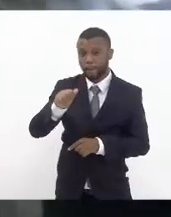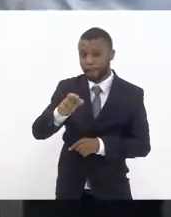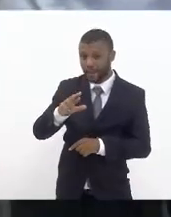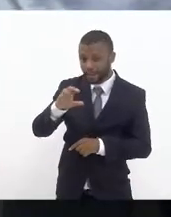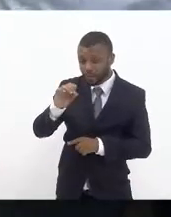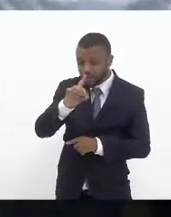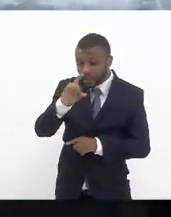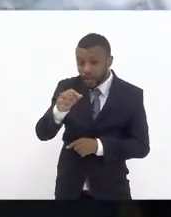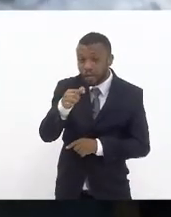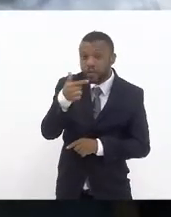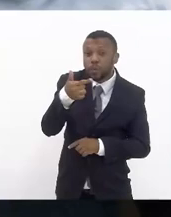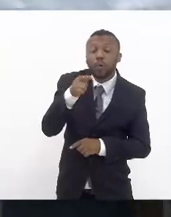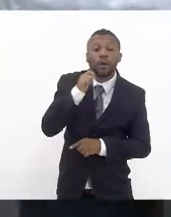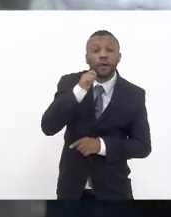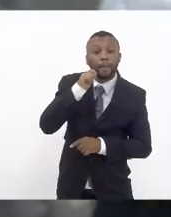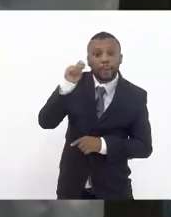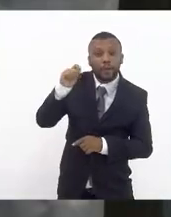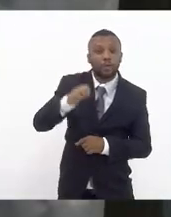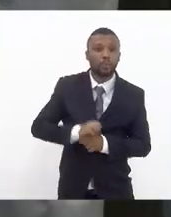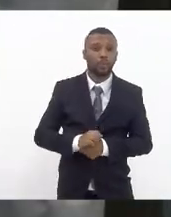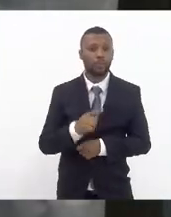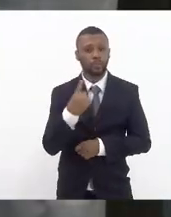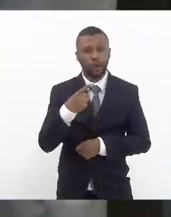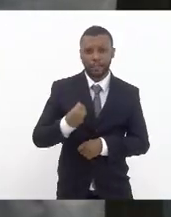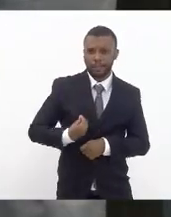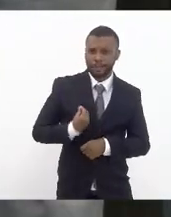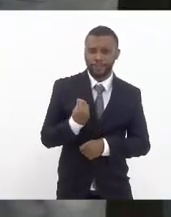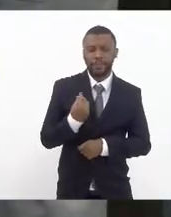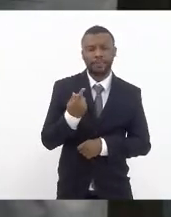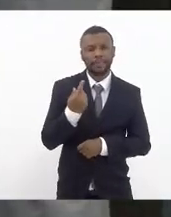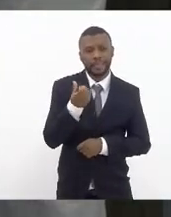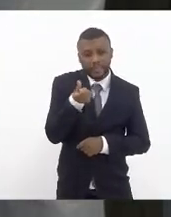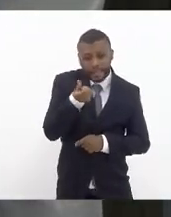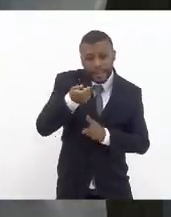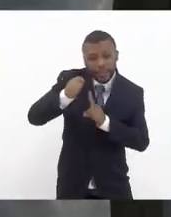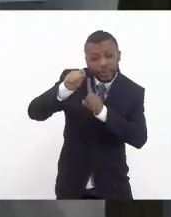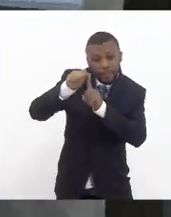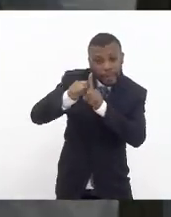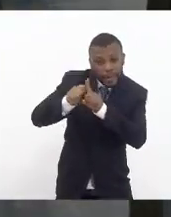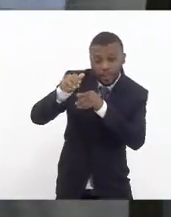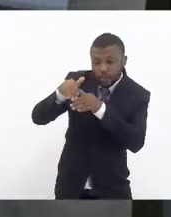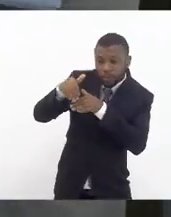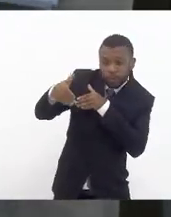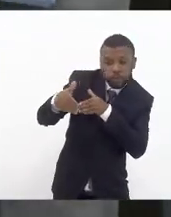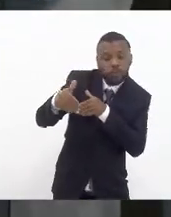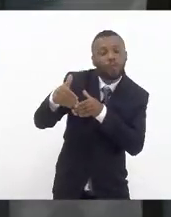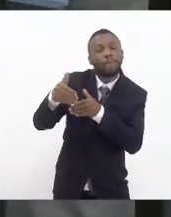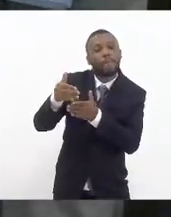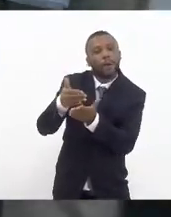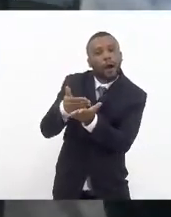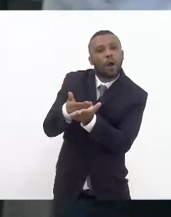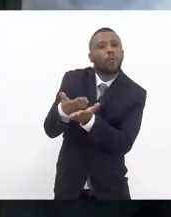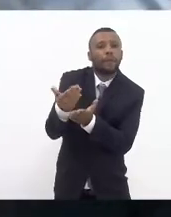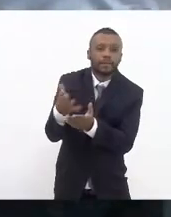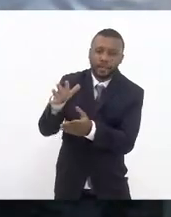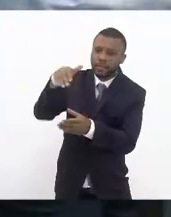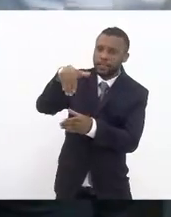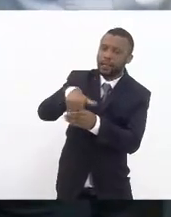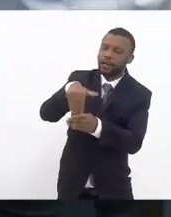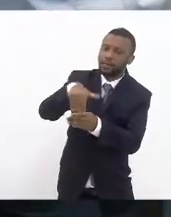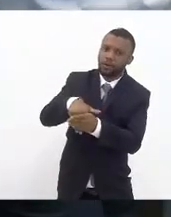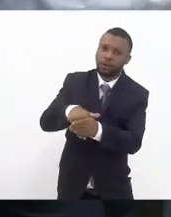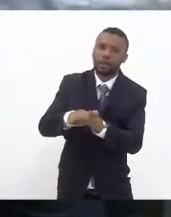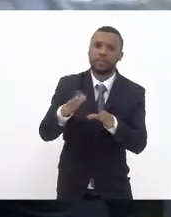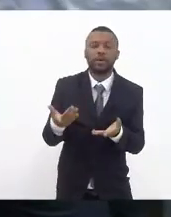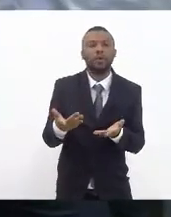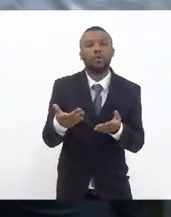de abril, estaremos às 6 meses das eleições. Não é justo, senhor presidente, que